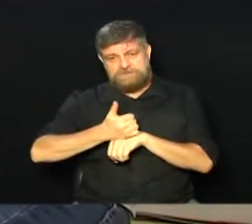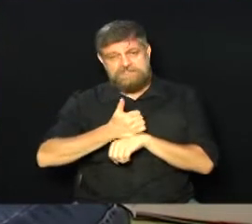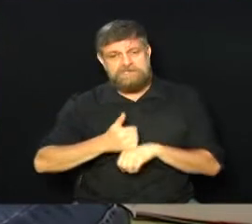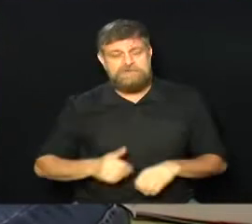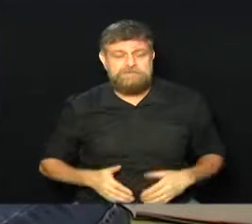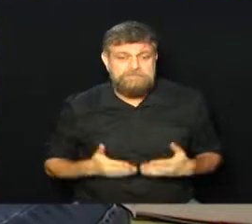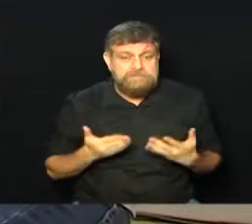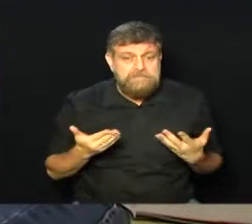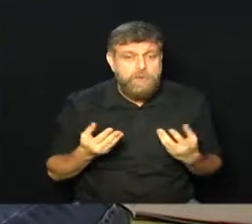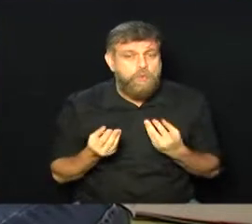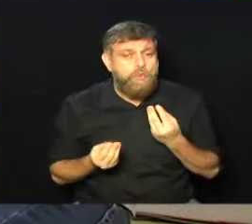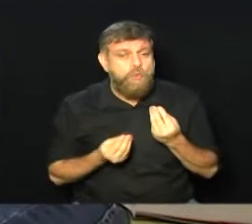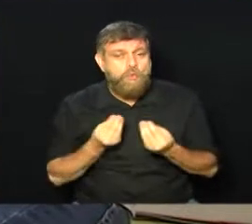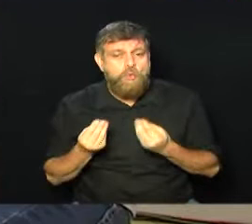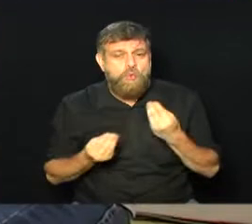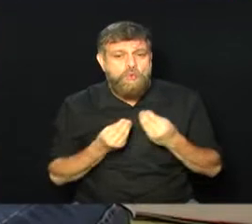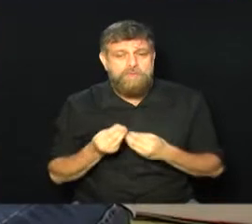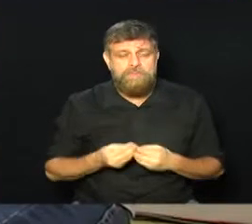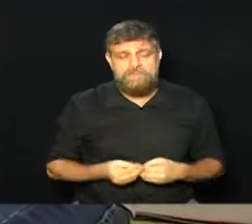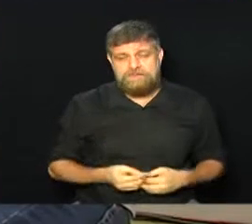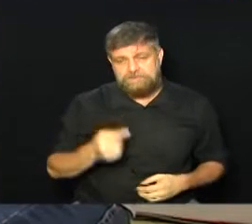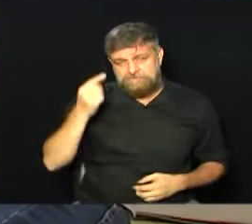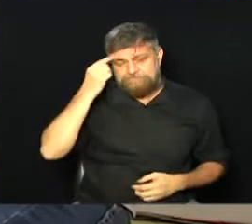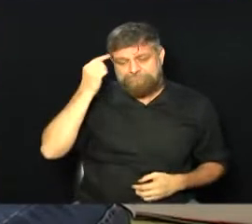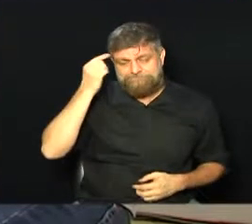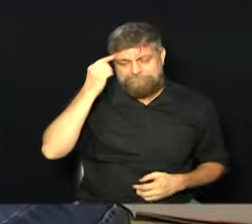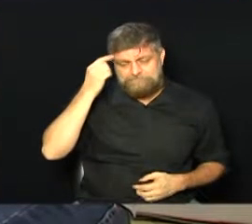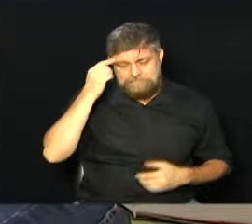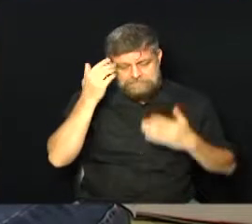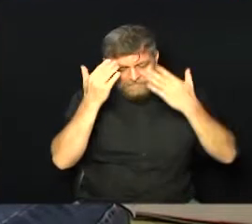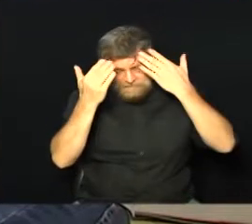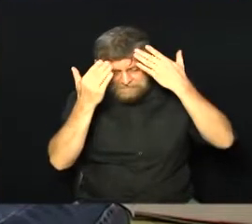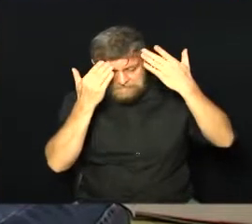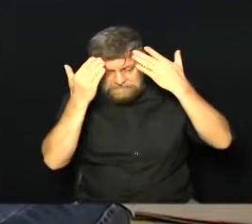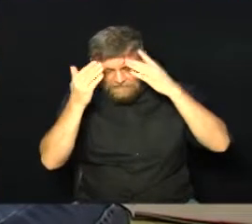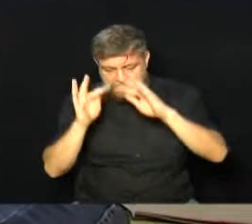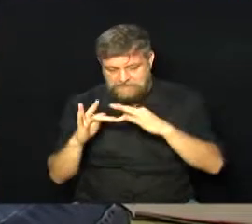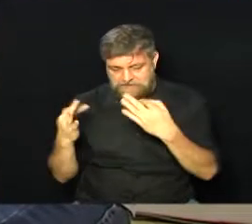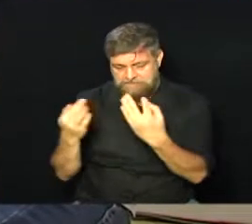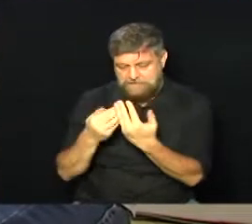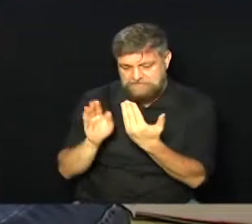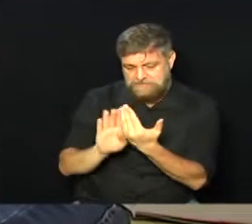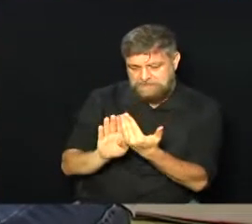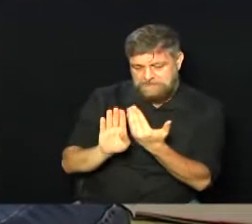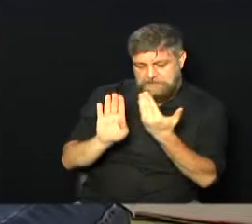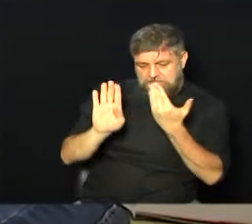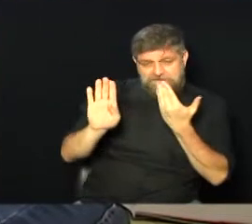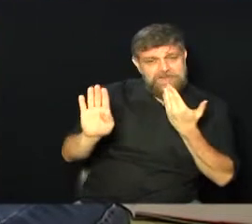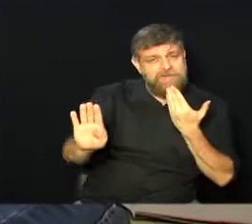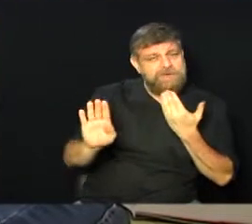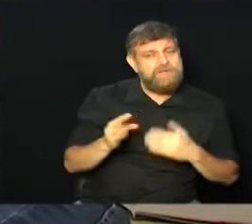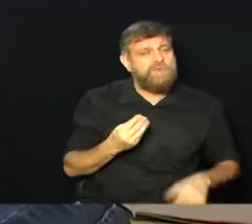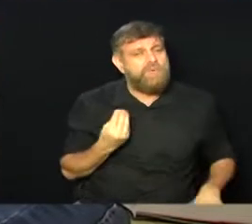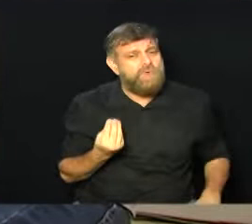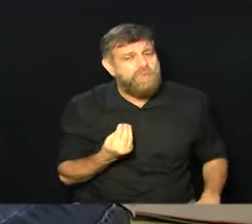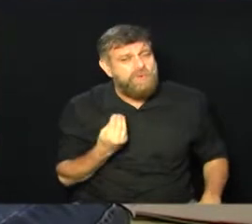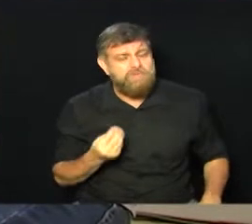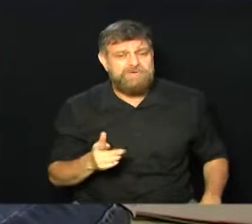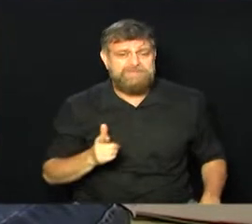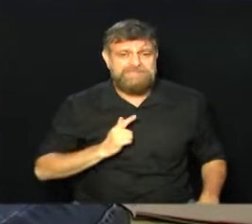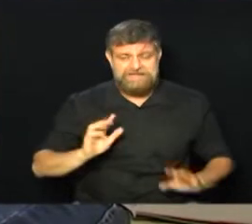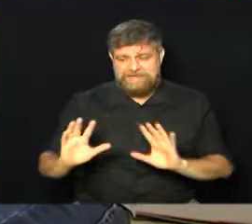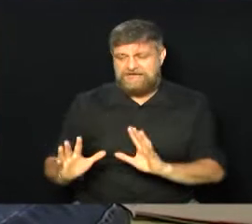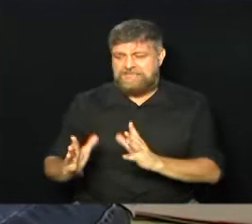Como é que é esse psicológico e lidar com esse afastamento da família e muitas vezes tem festa,